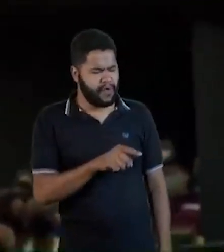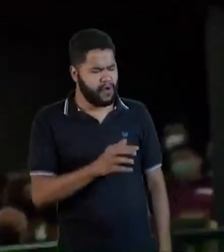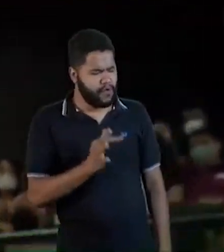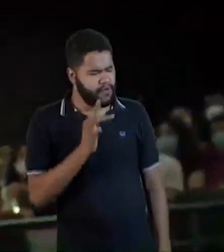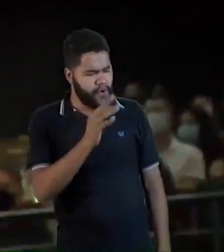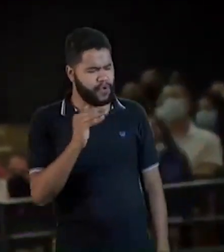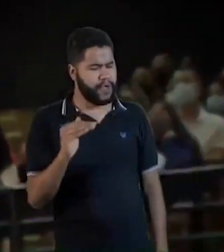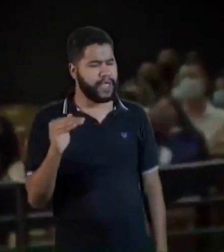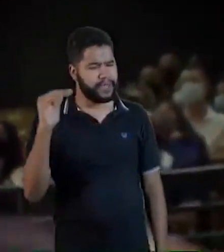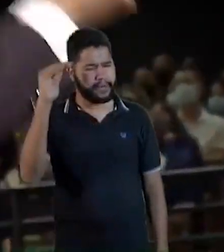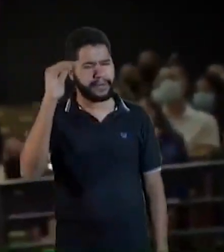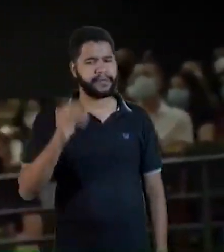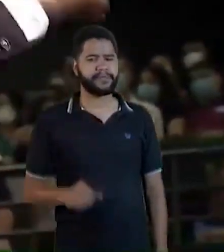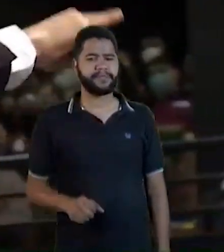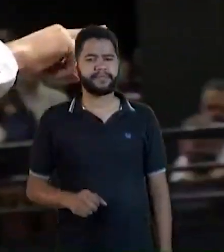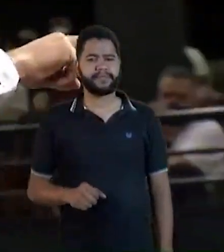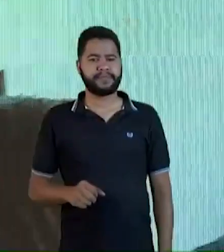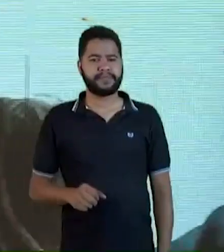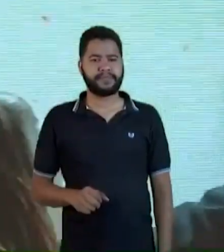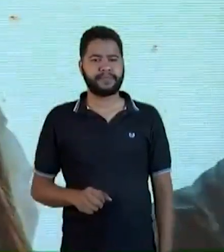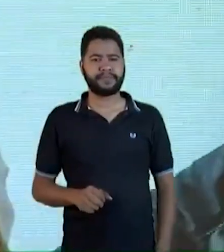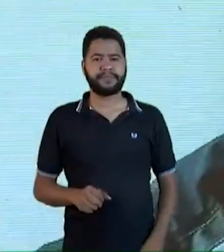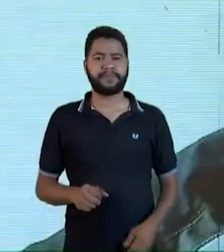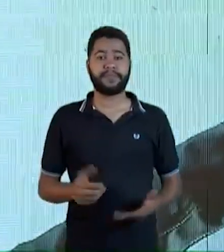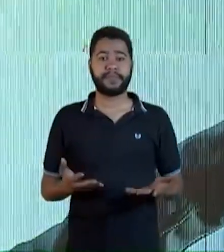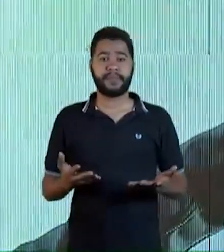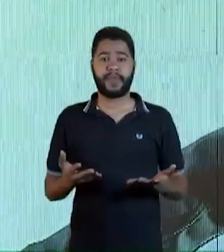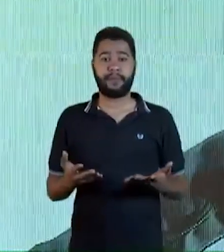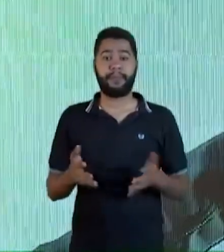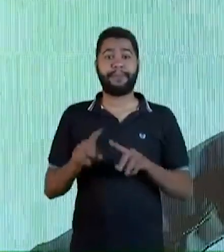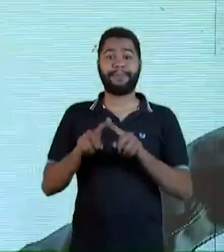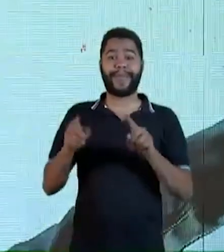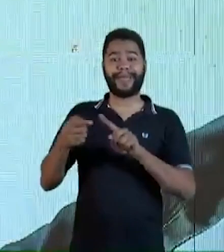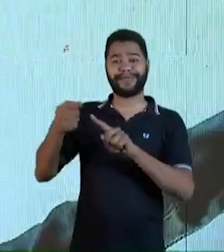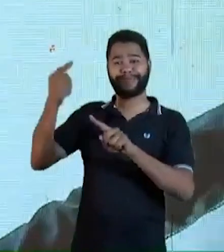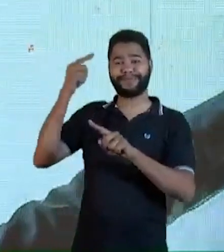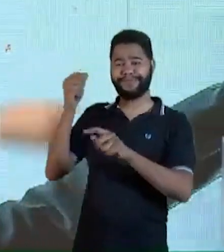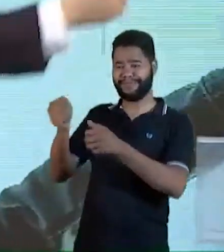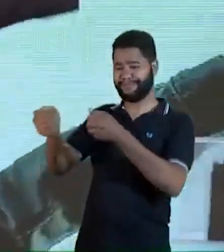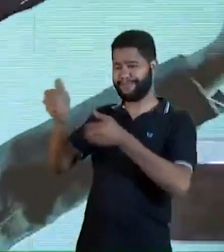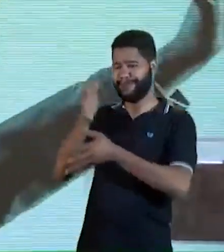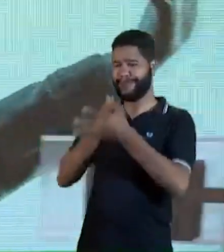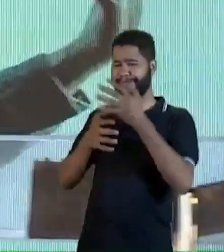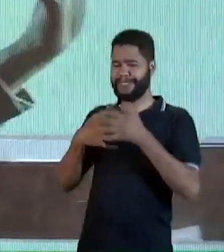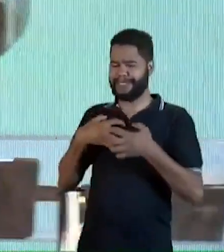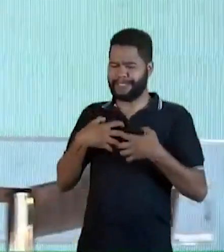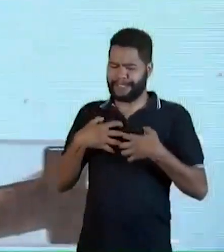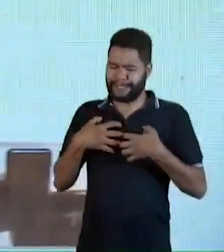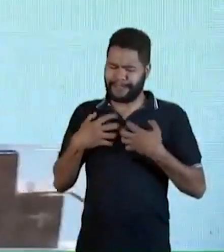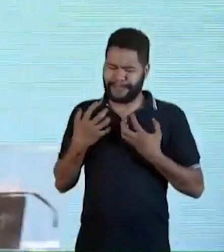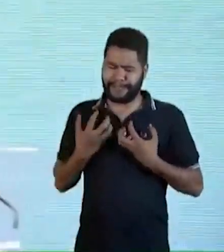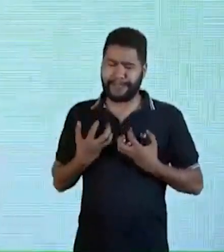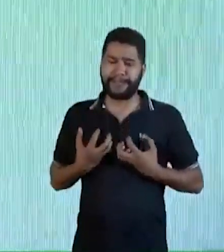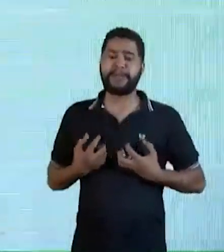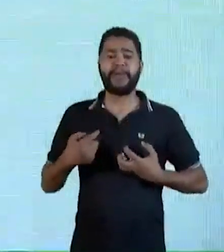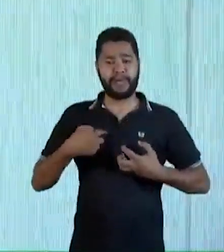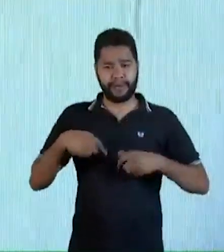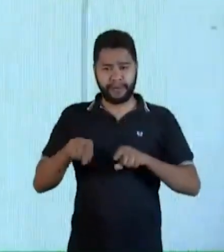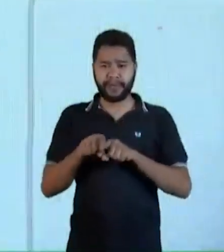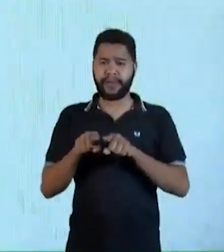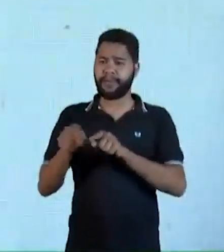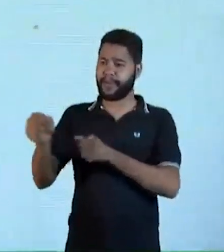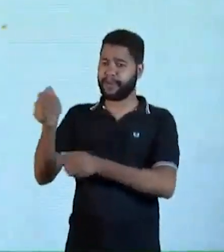você vai crescer mas lá trás as palavras Machucaram ele eu já ouvi muitas palavras